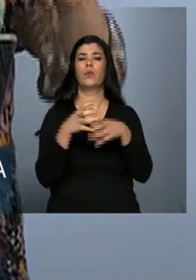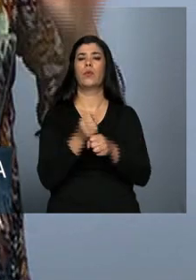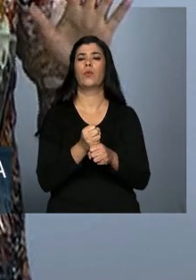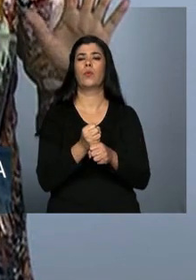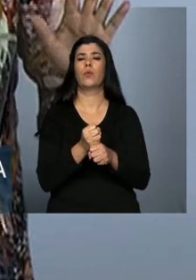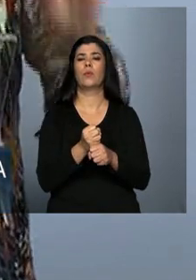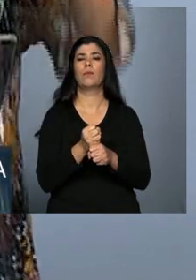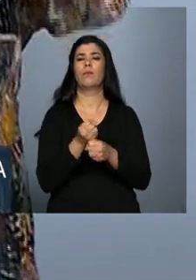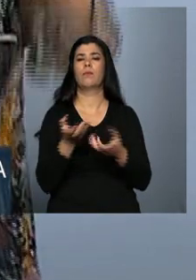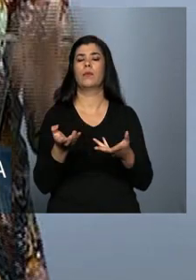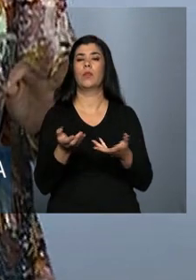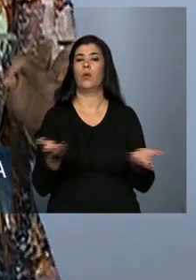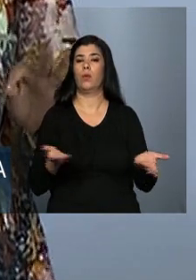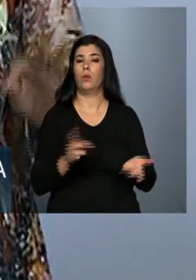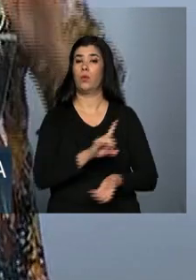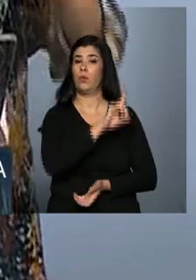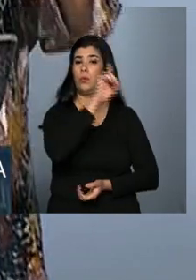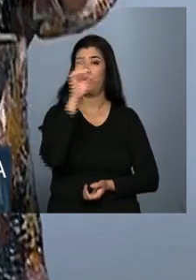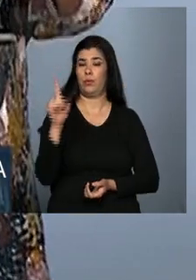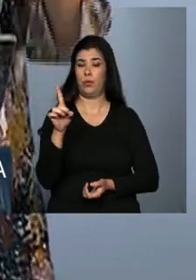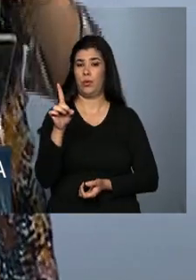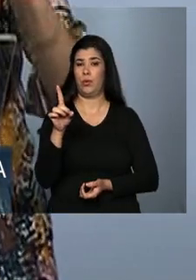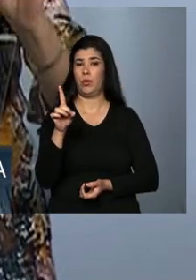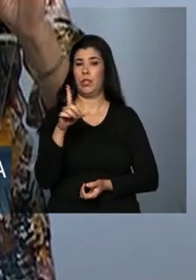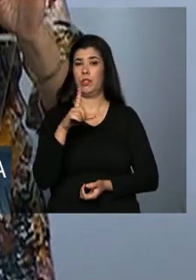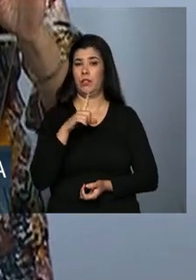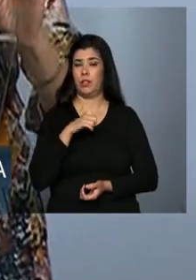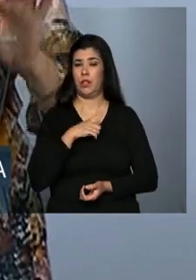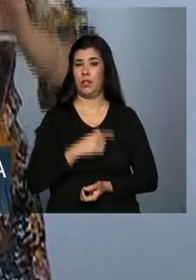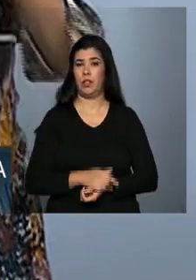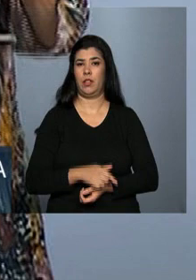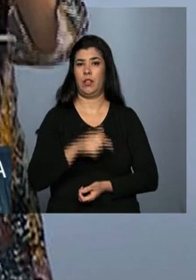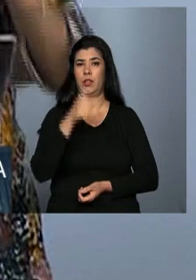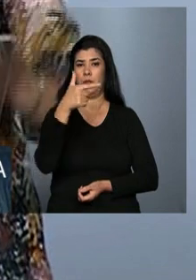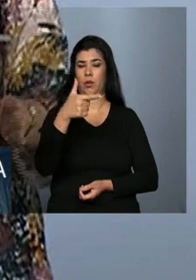no dia de hoje, na data de hoje, tem